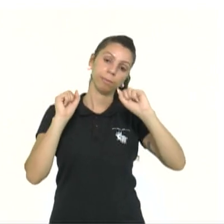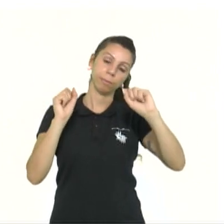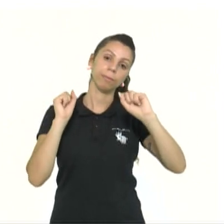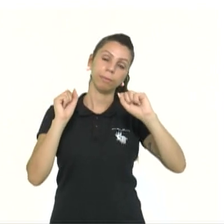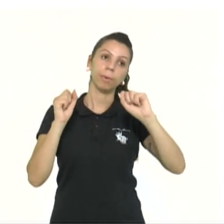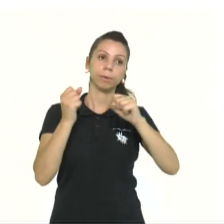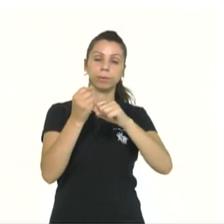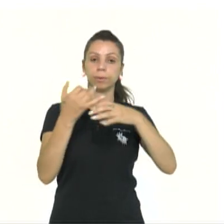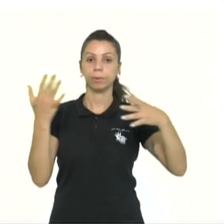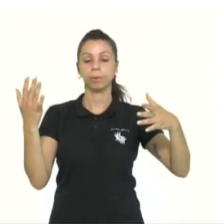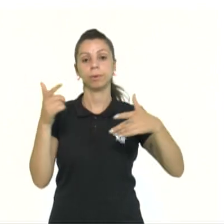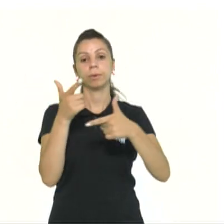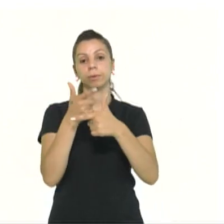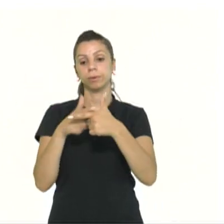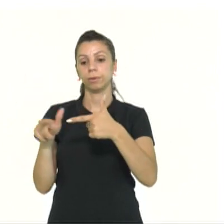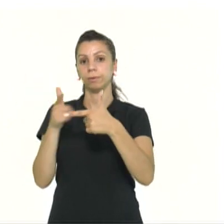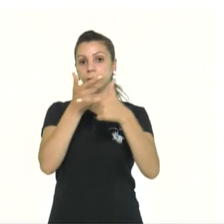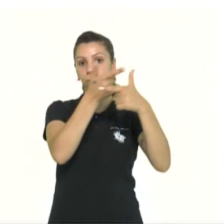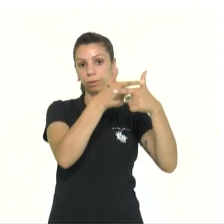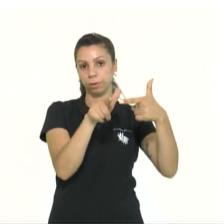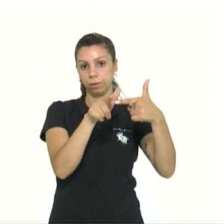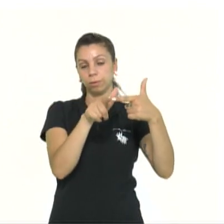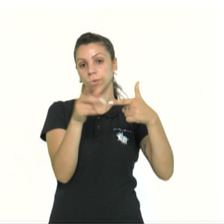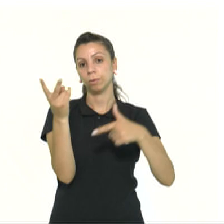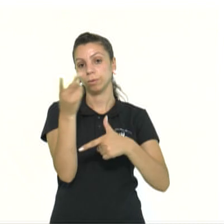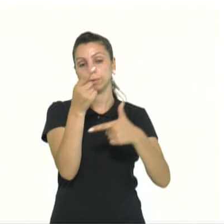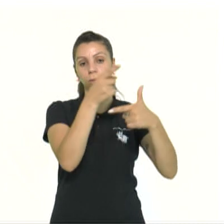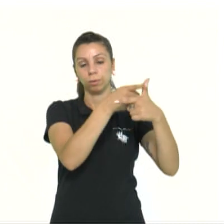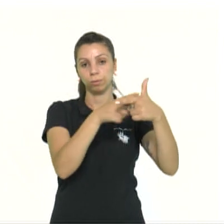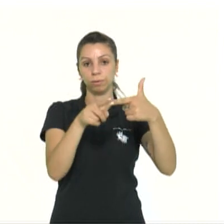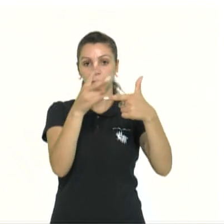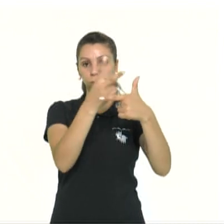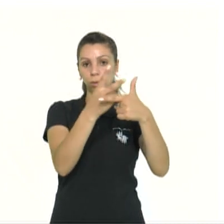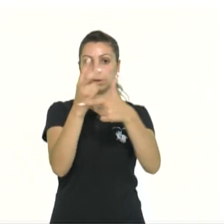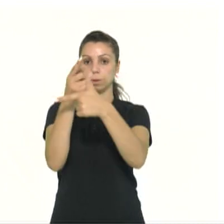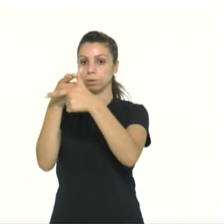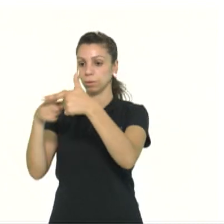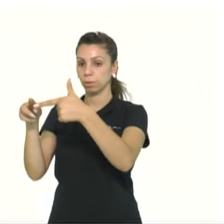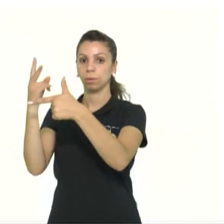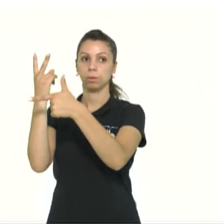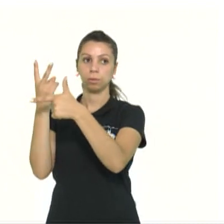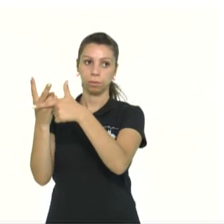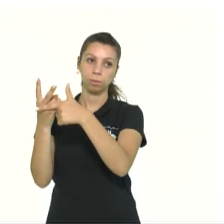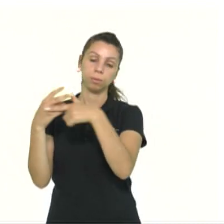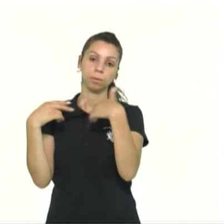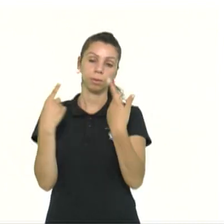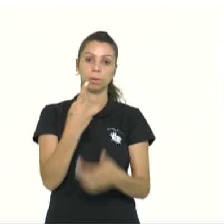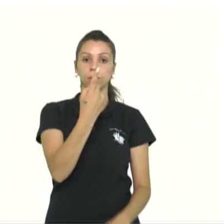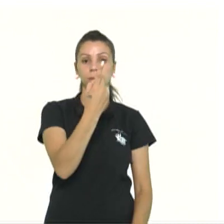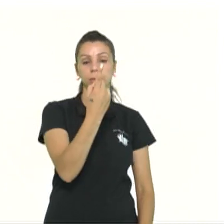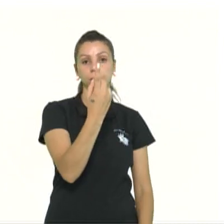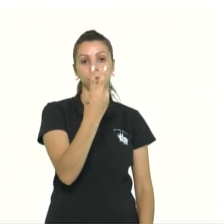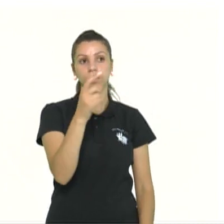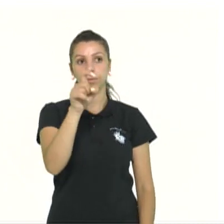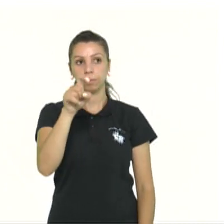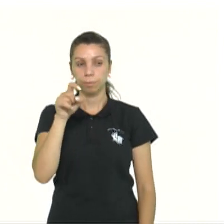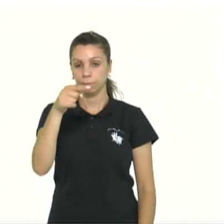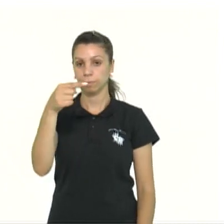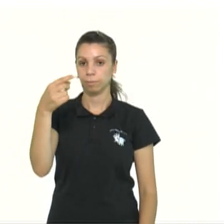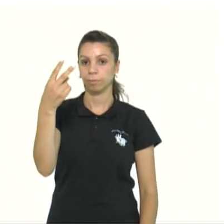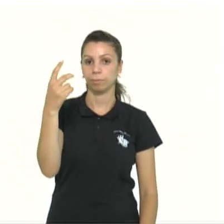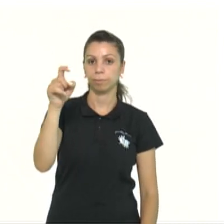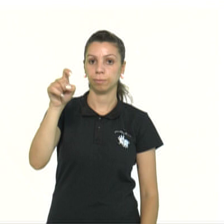né? Dividir ambos os membros por 2, então essa é a proposta. Aí eu fico com 12x menos 2x ao quadrado igual a